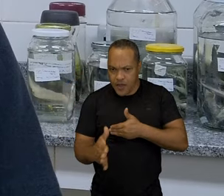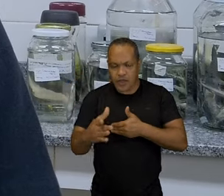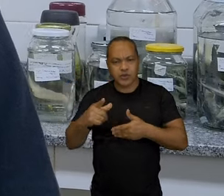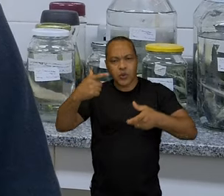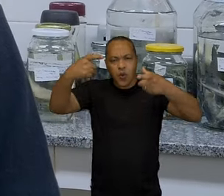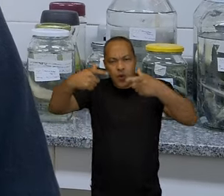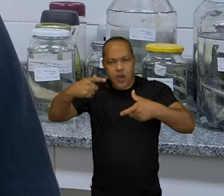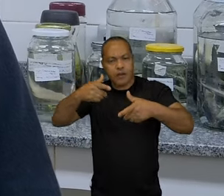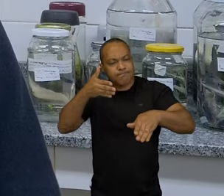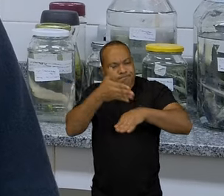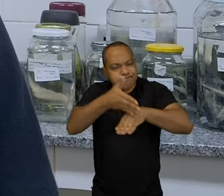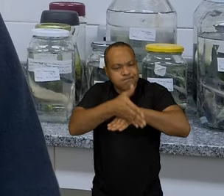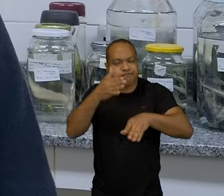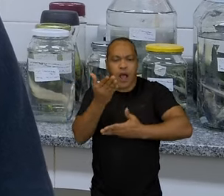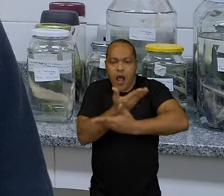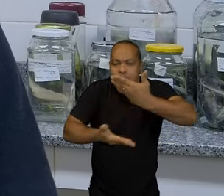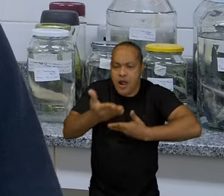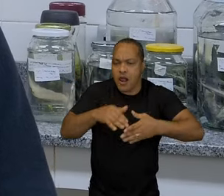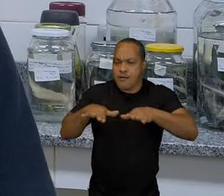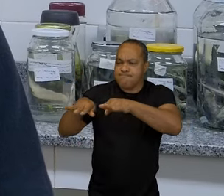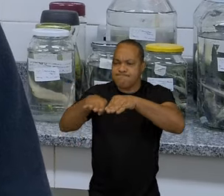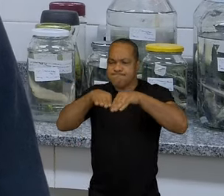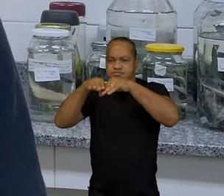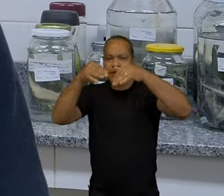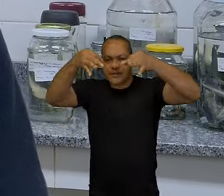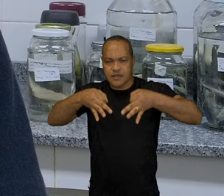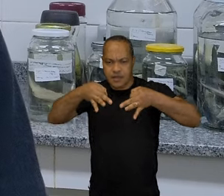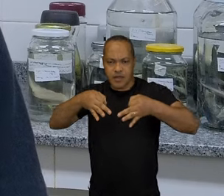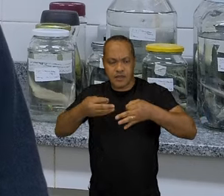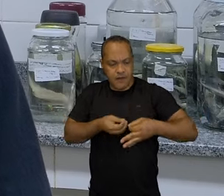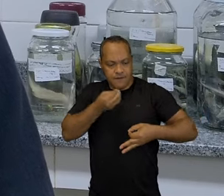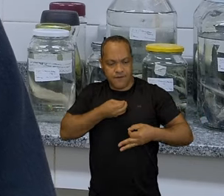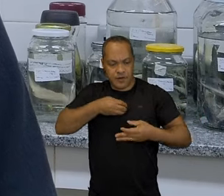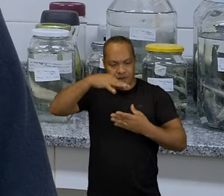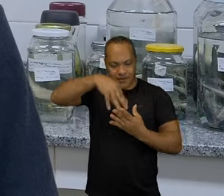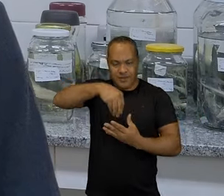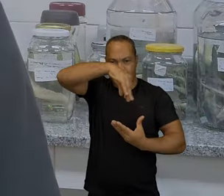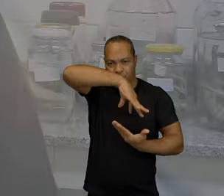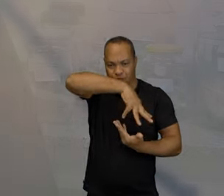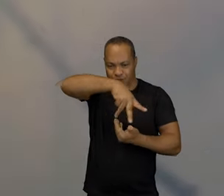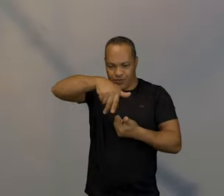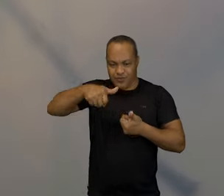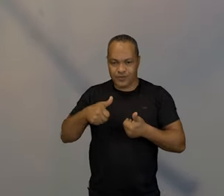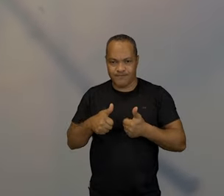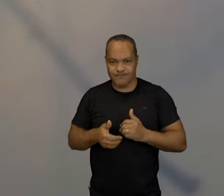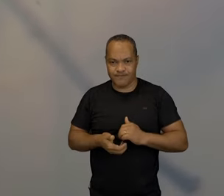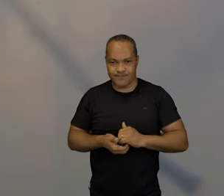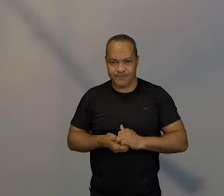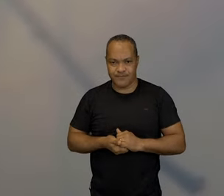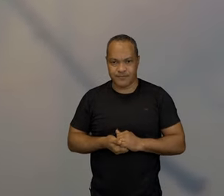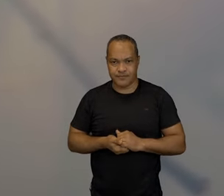o ambiente participam, né, desse equilíbrio dinâmico que sustenta a vida no planeta.